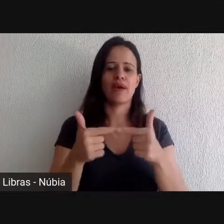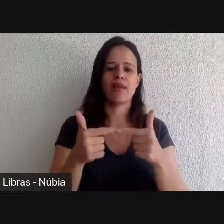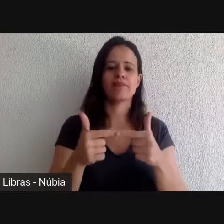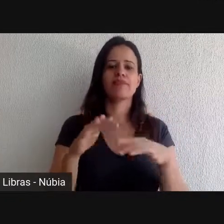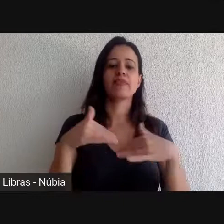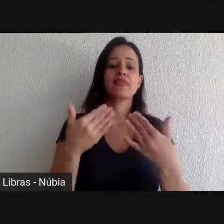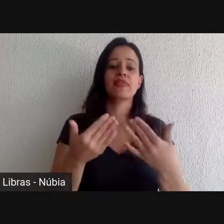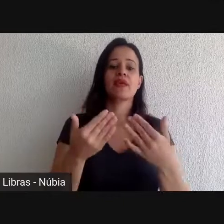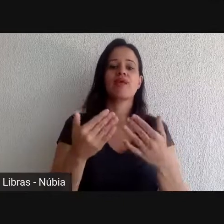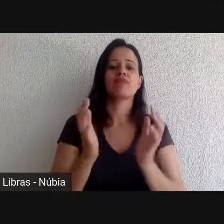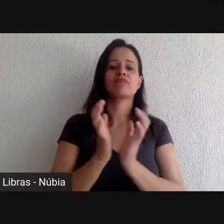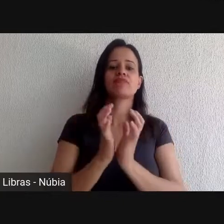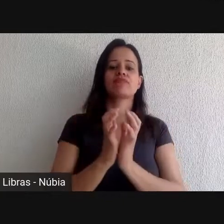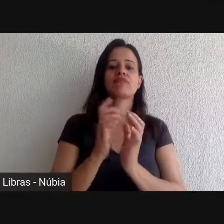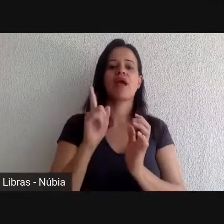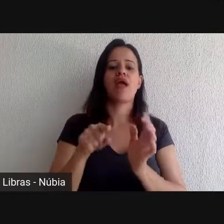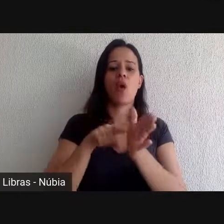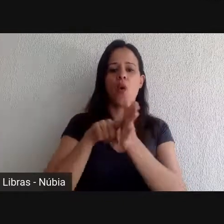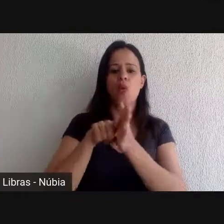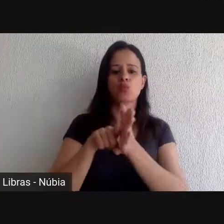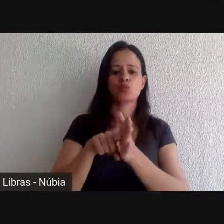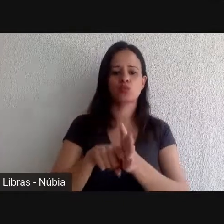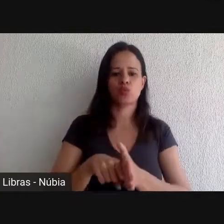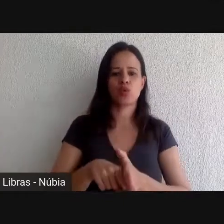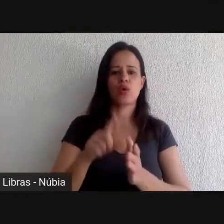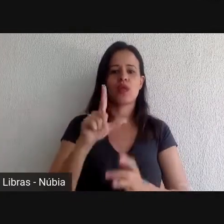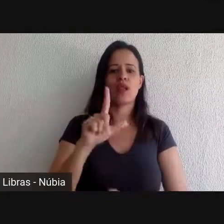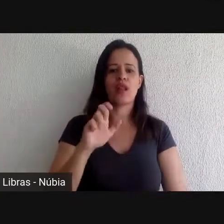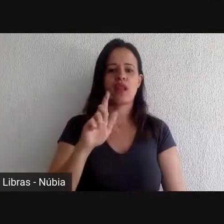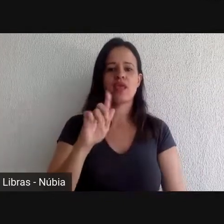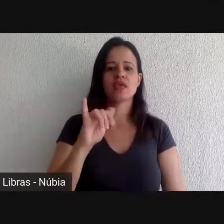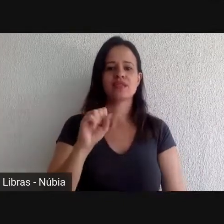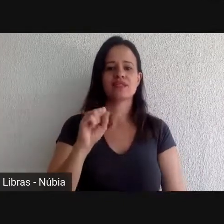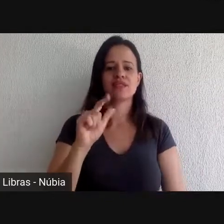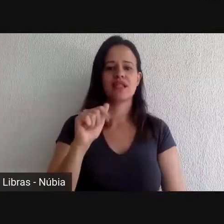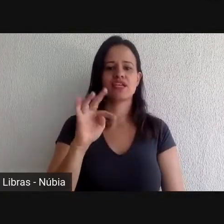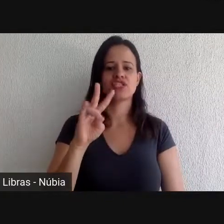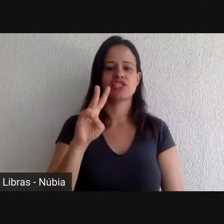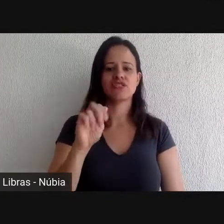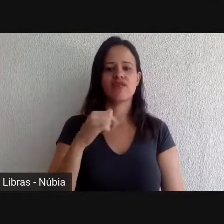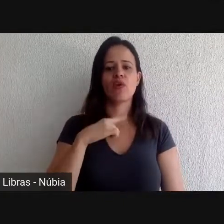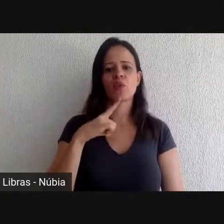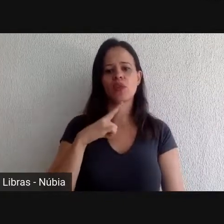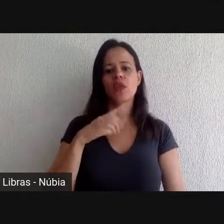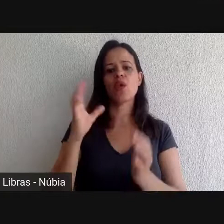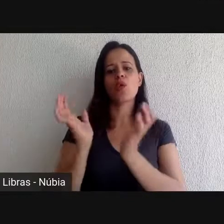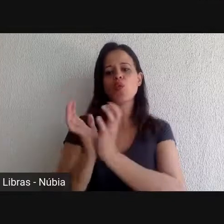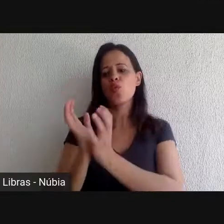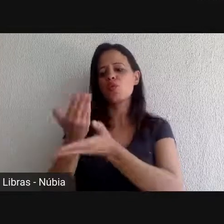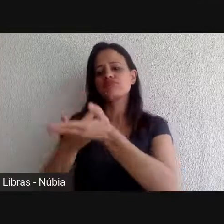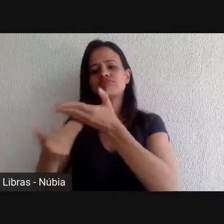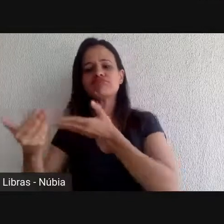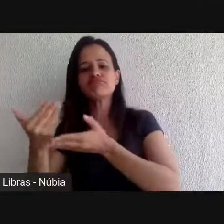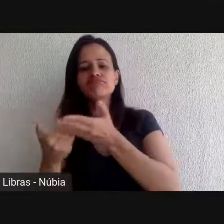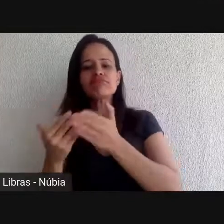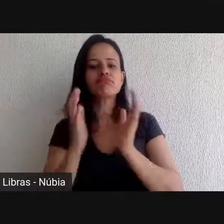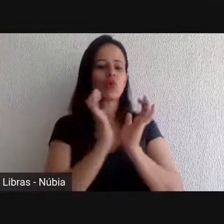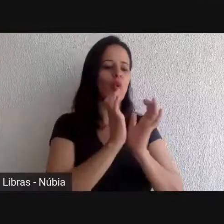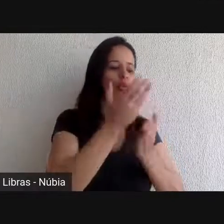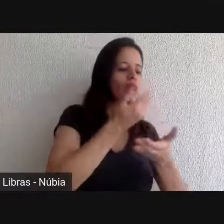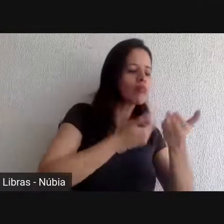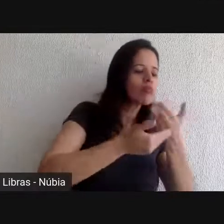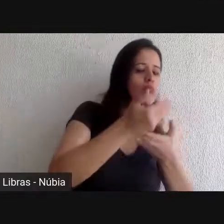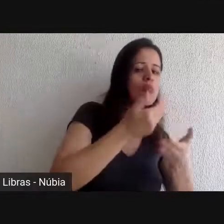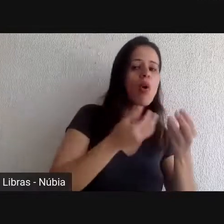da carreira de consultora legislativa, acaba que eu tenho um trânsito muito bom entre todos os grupos para debater o tema, principalmente por esse perfil